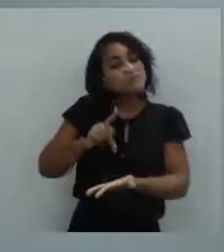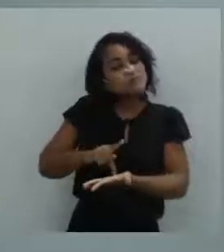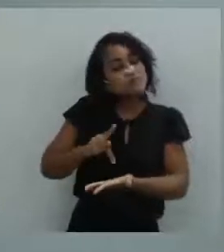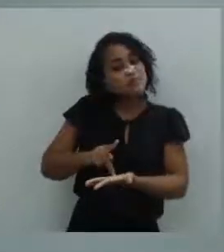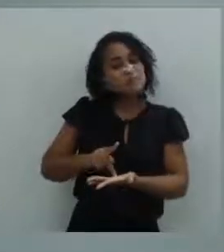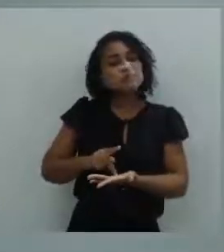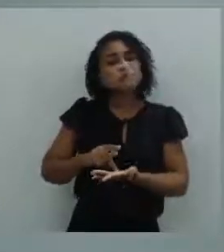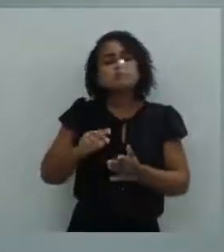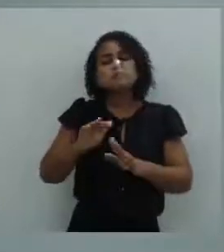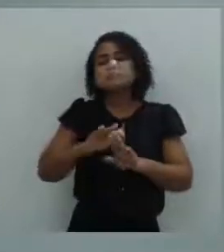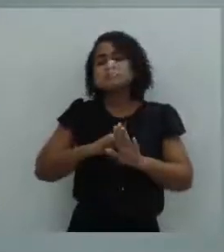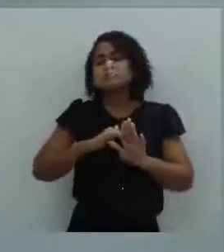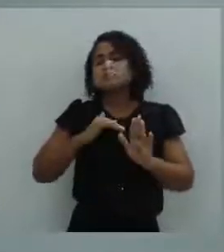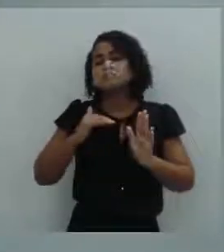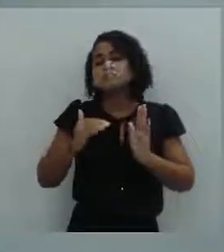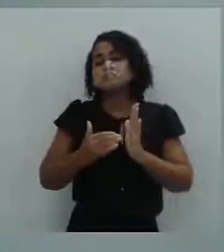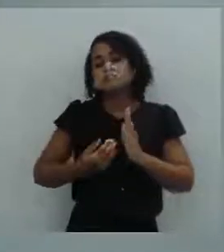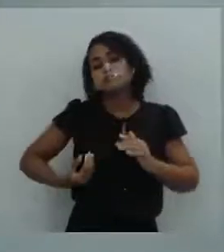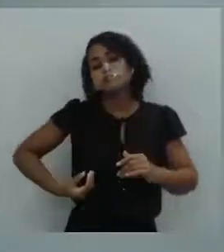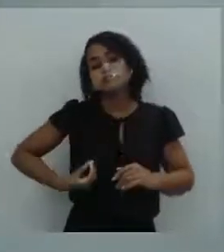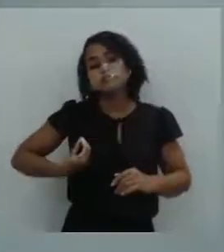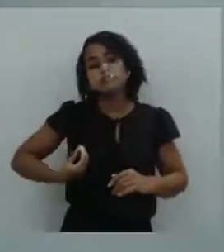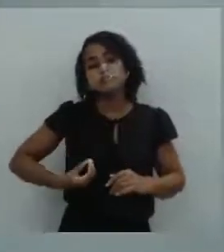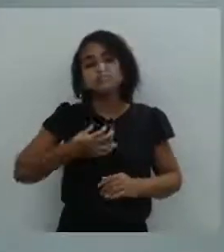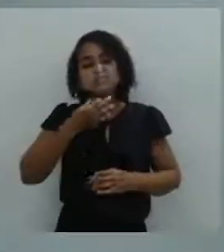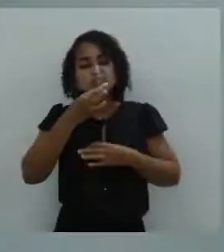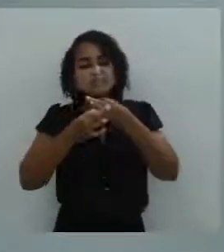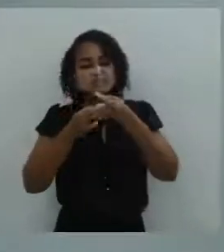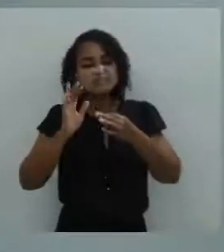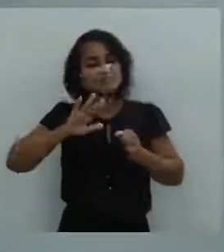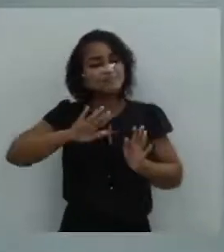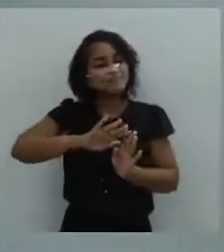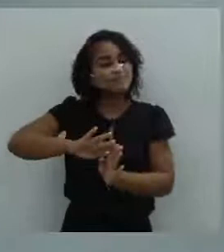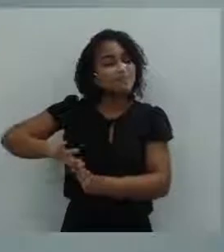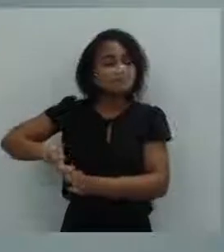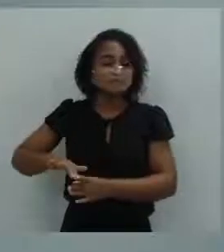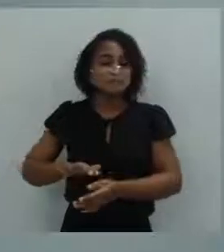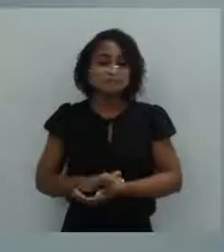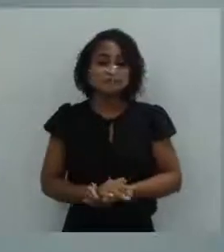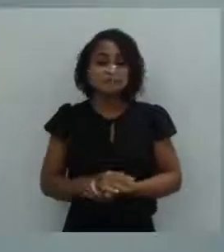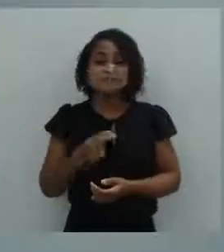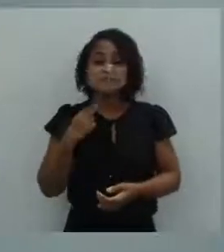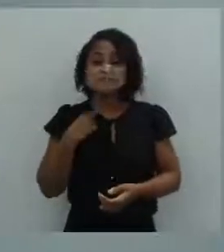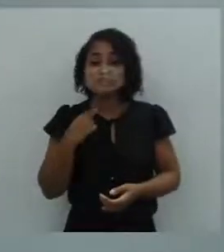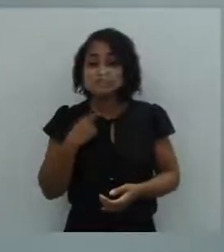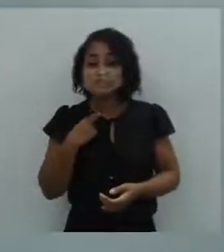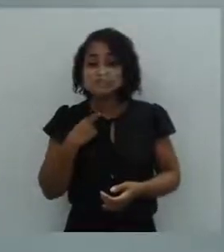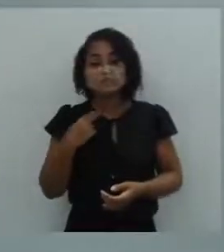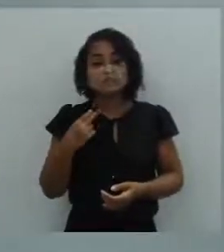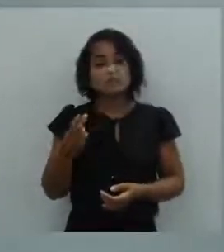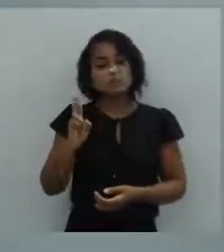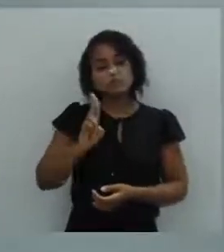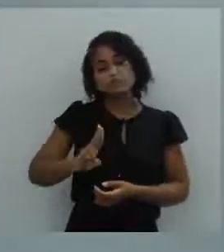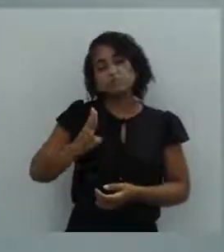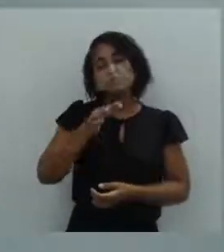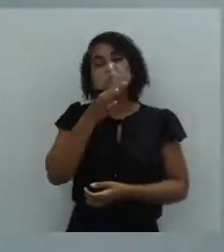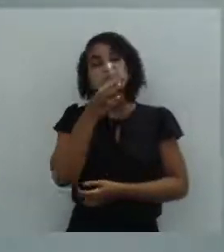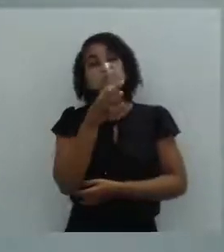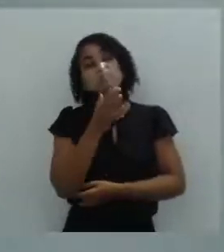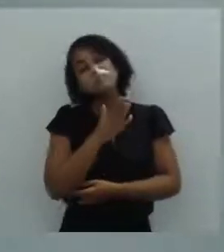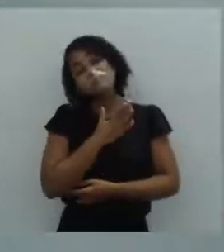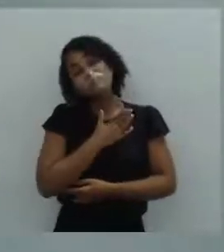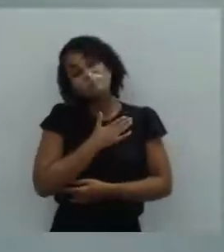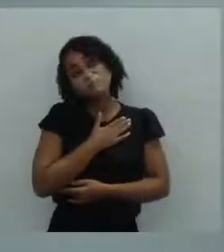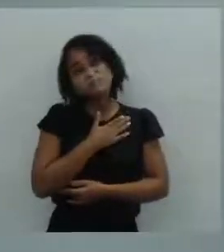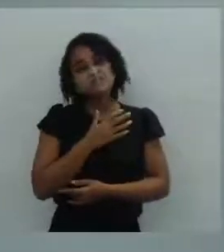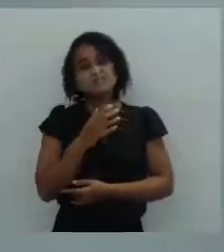isso vai para tudo na vida, tá? O achismo já está caindo em moda. Não está mais em uso. A gente escuta muito o